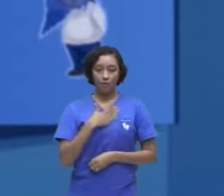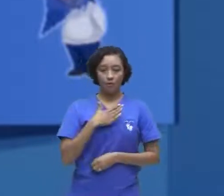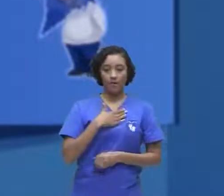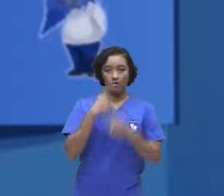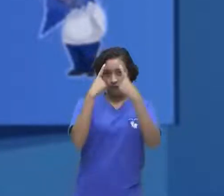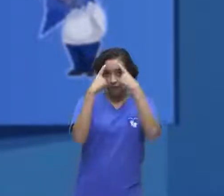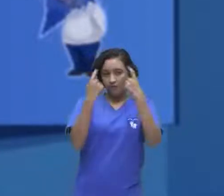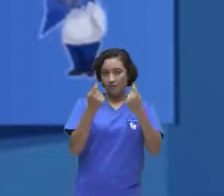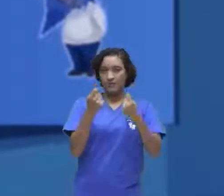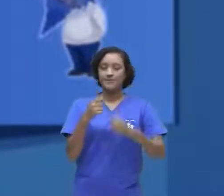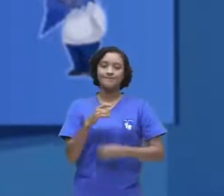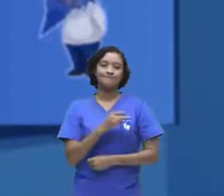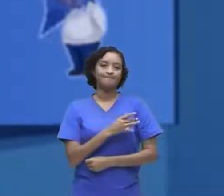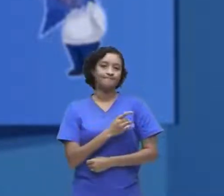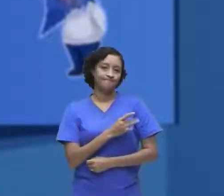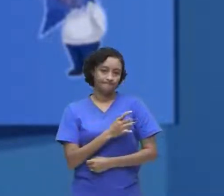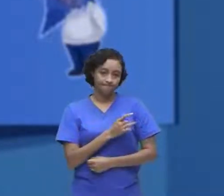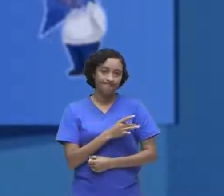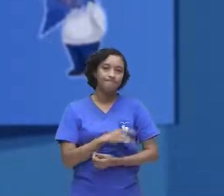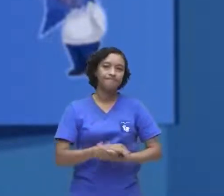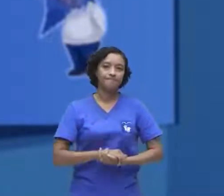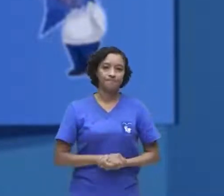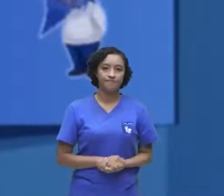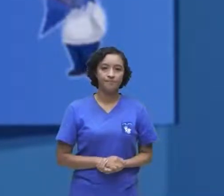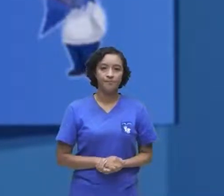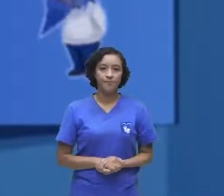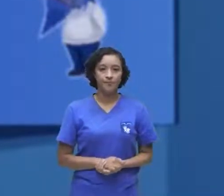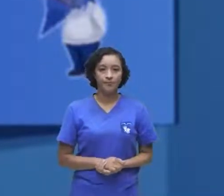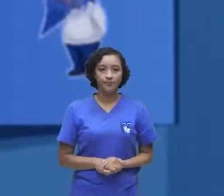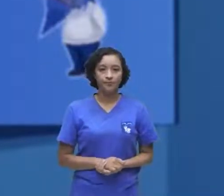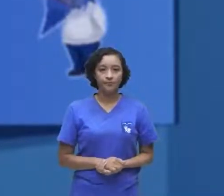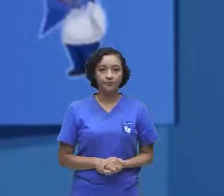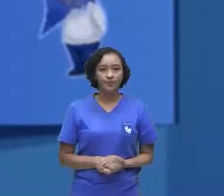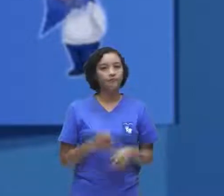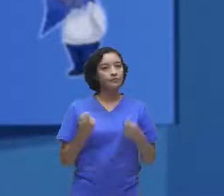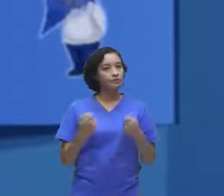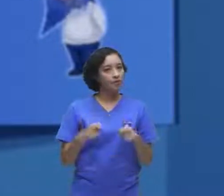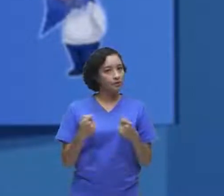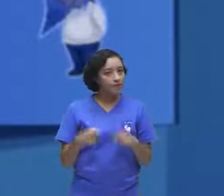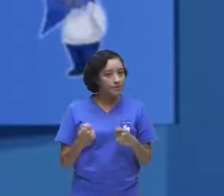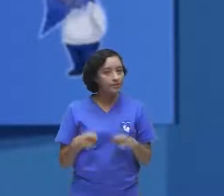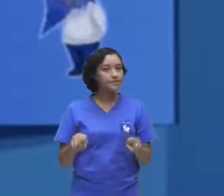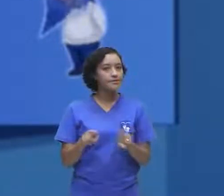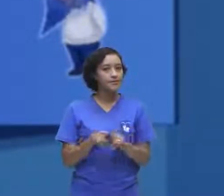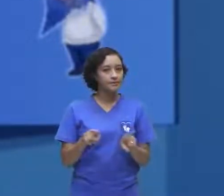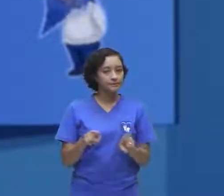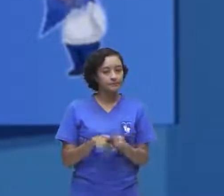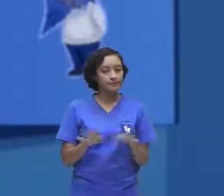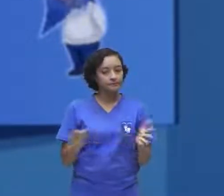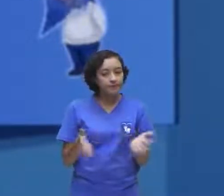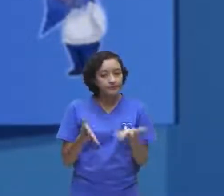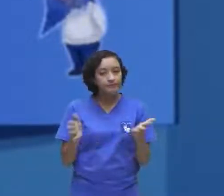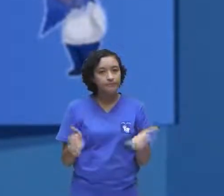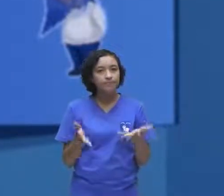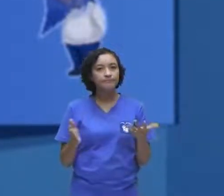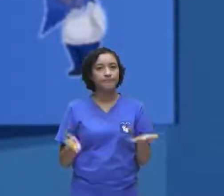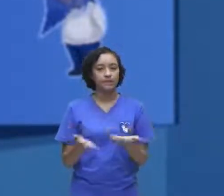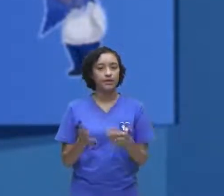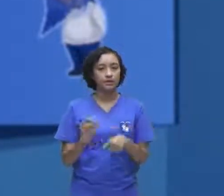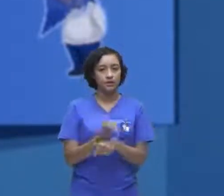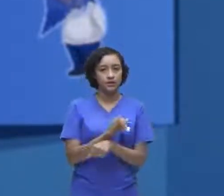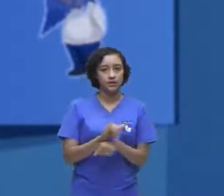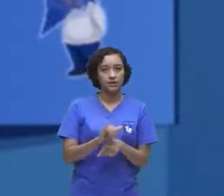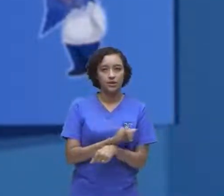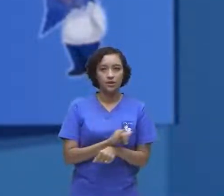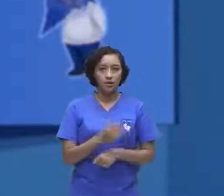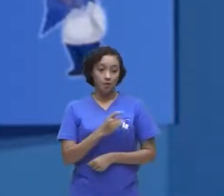esse sentimento, né? E aí a gente precisa também trabalhar essas ferramentas, essa estratégia para o medo